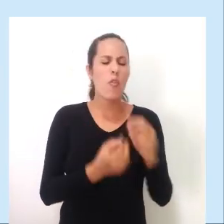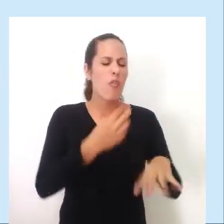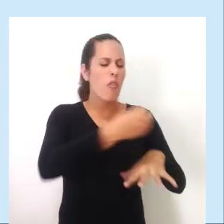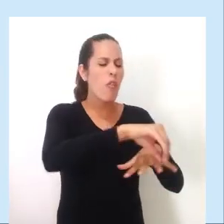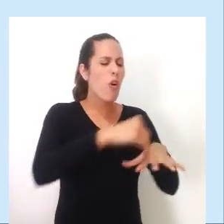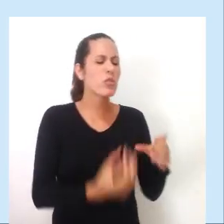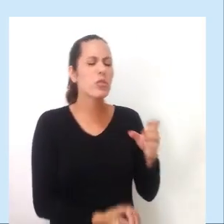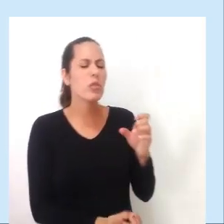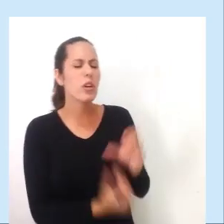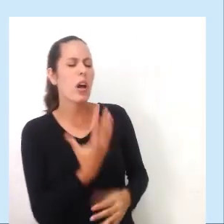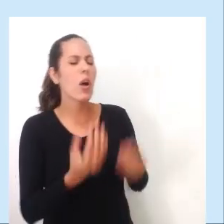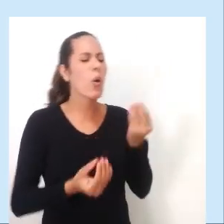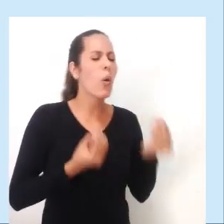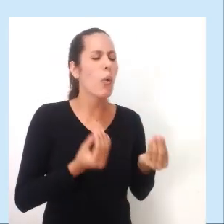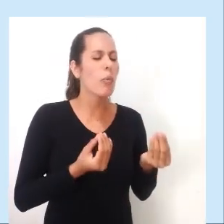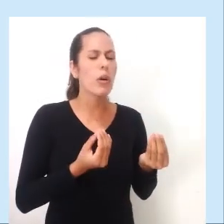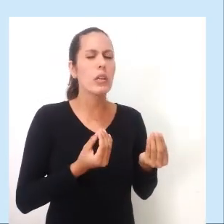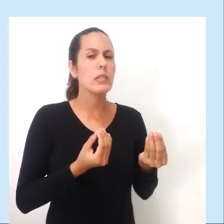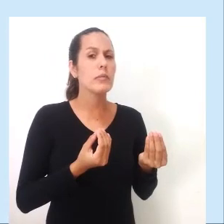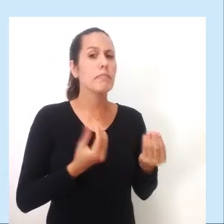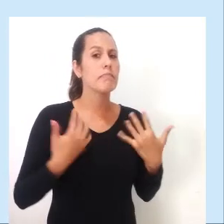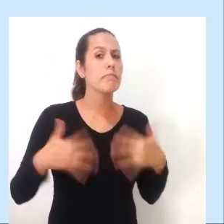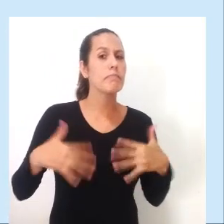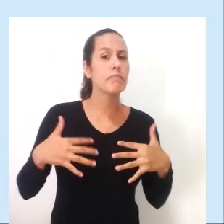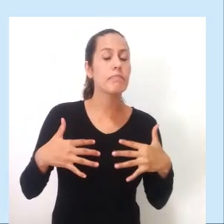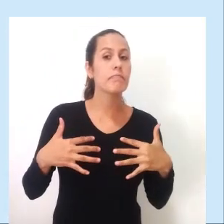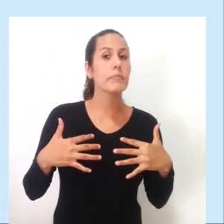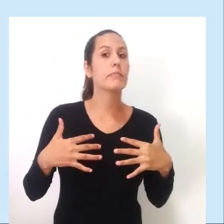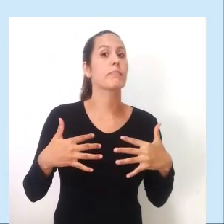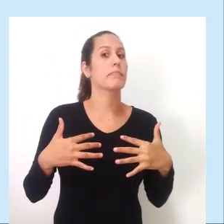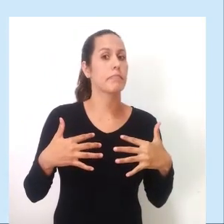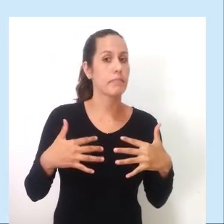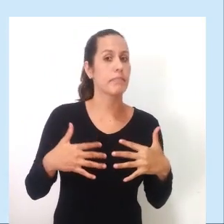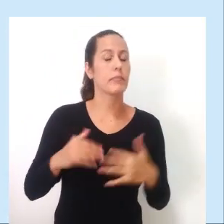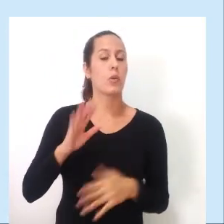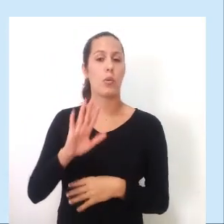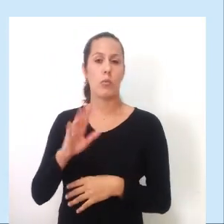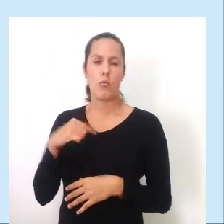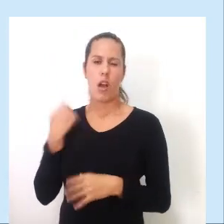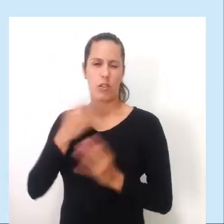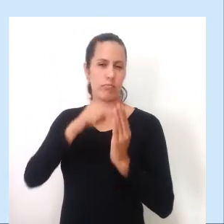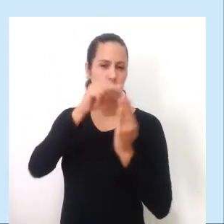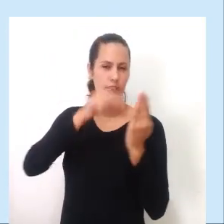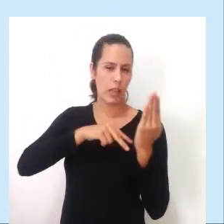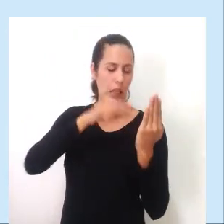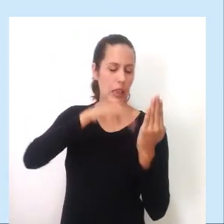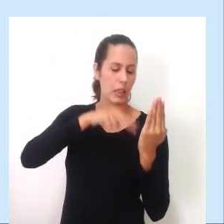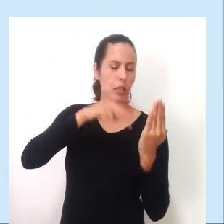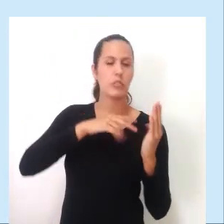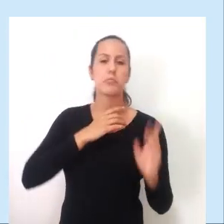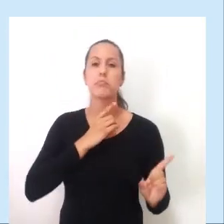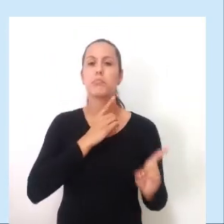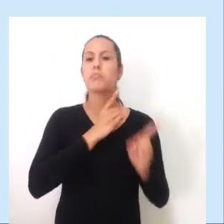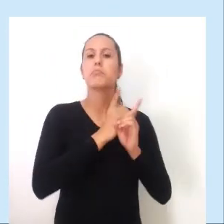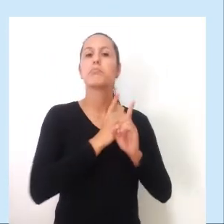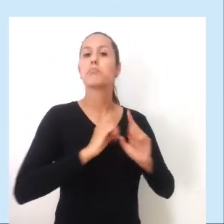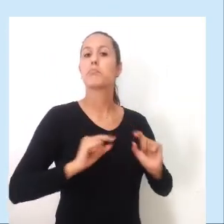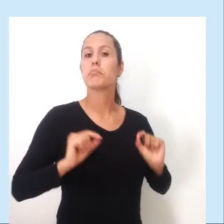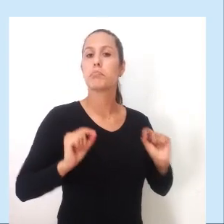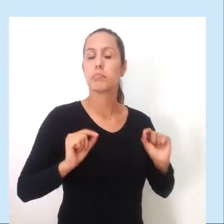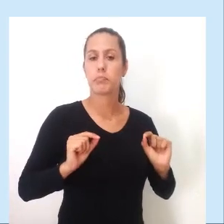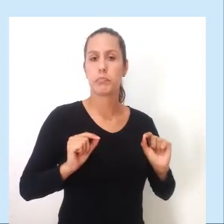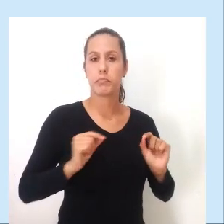fóssil? Eita, formação, ação. Quando a gente vai ler, a gente descobre